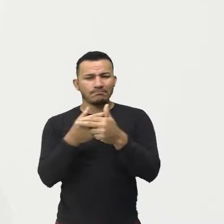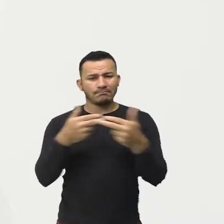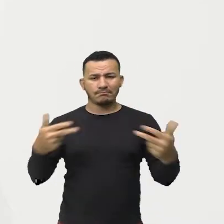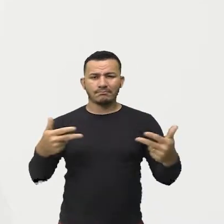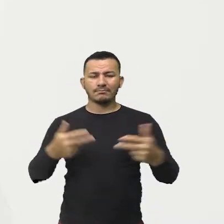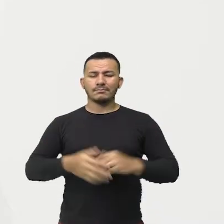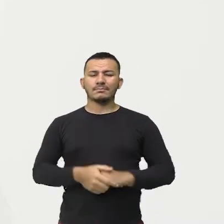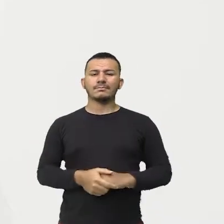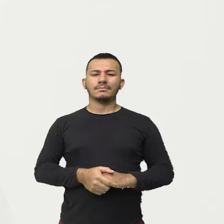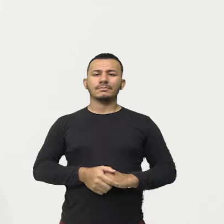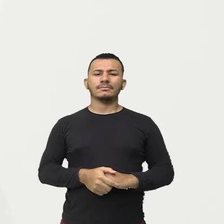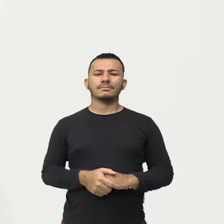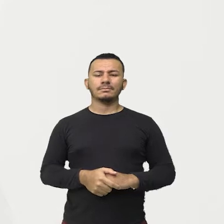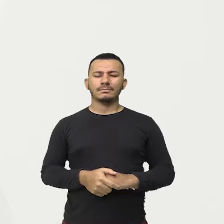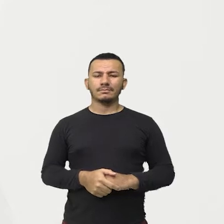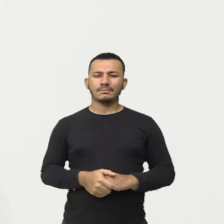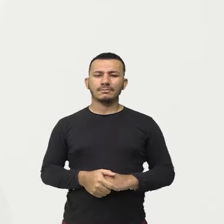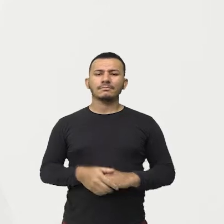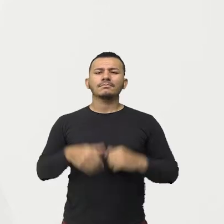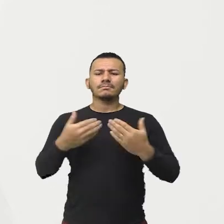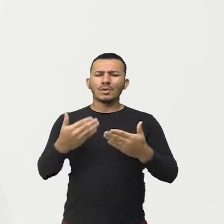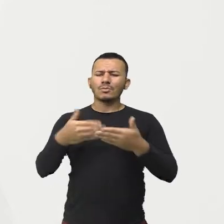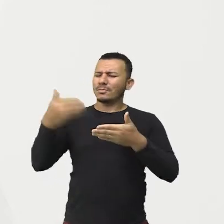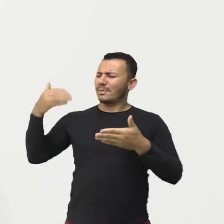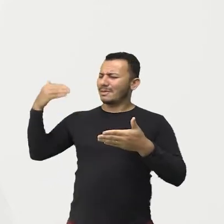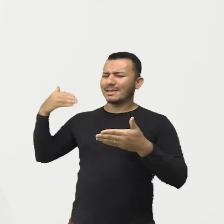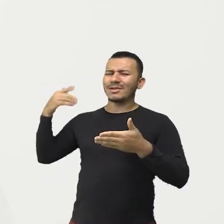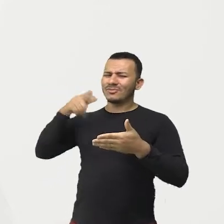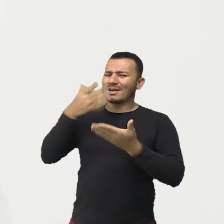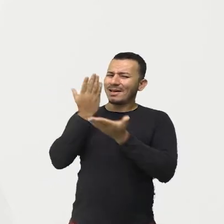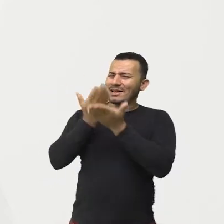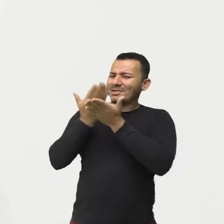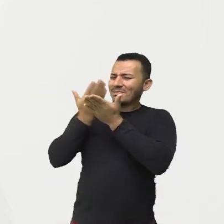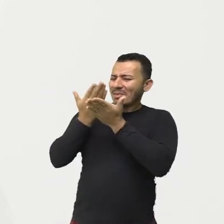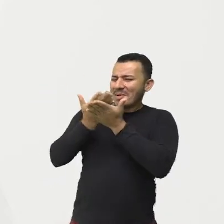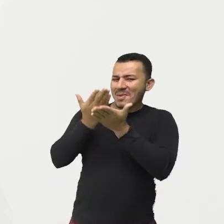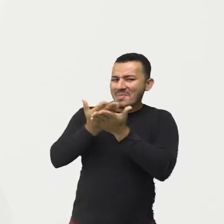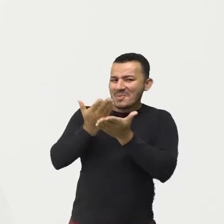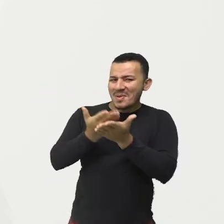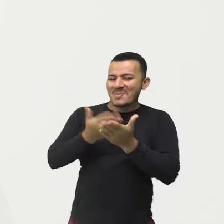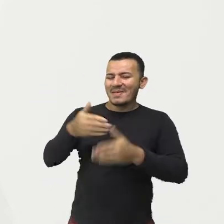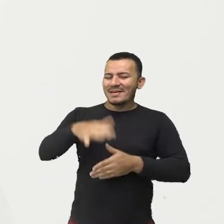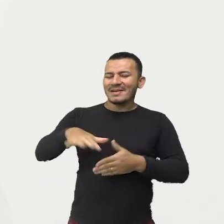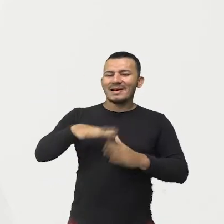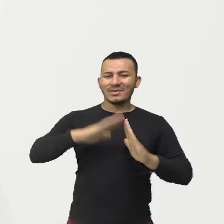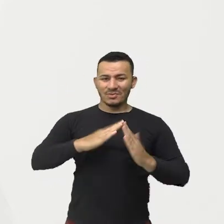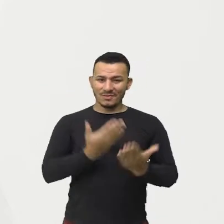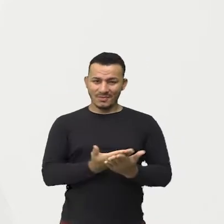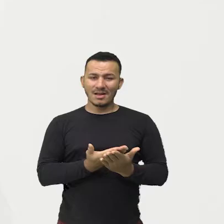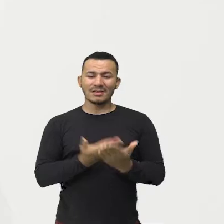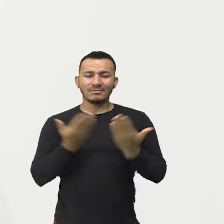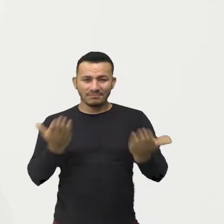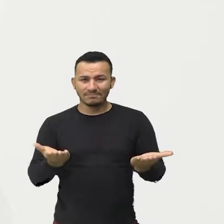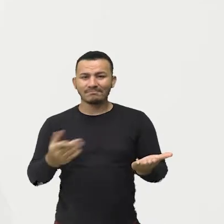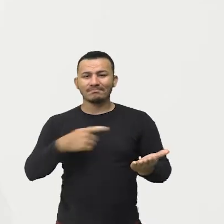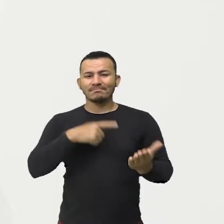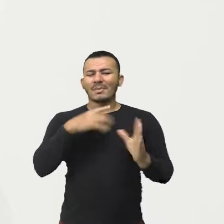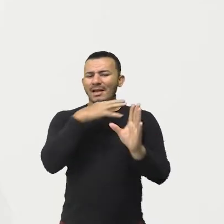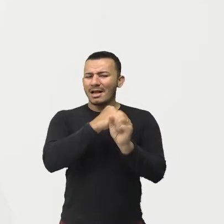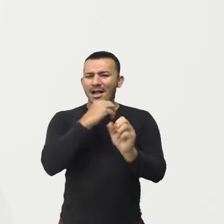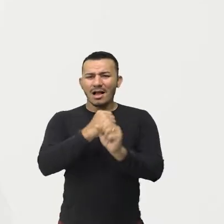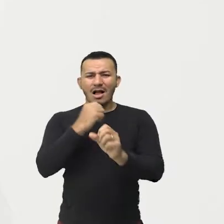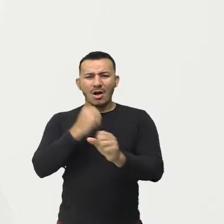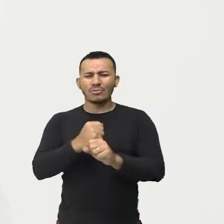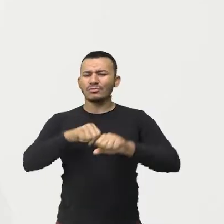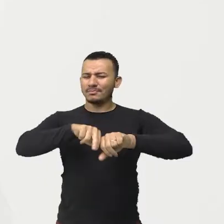calcular o valor numérico utilizando tudo que a gente já aprendeu ao longo aí da nossa vida acadêmica, né, que a gente aprendeu aí de fazer